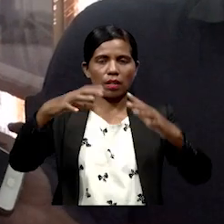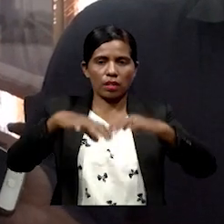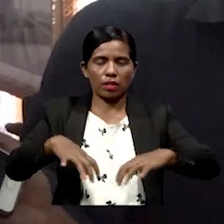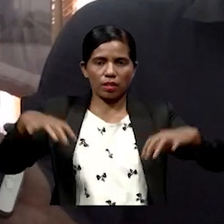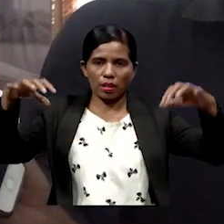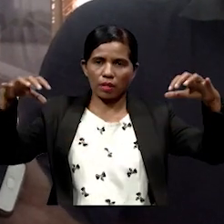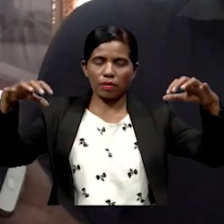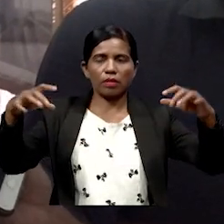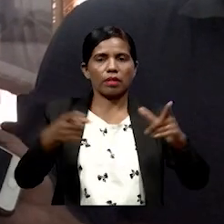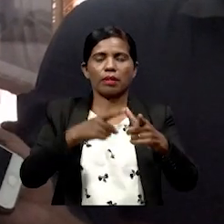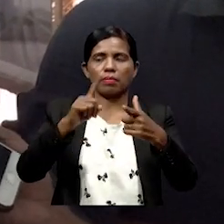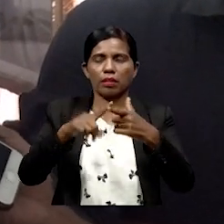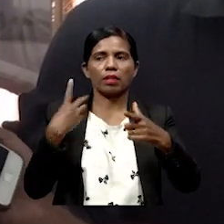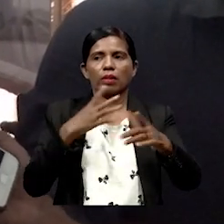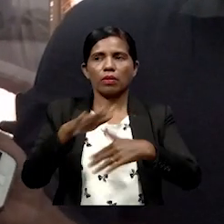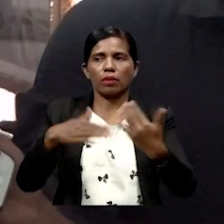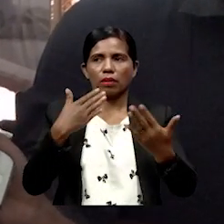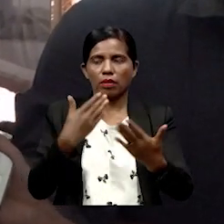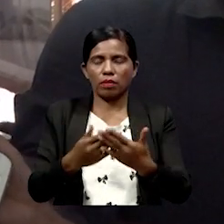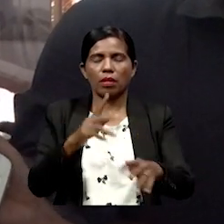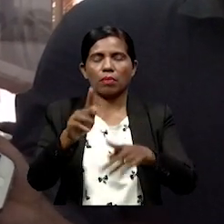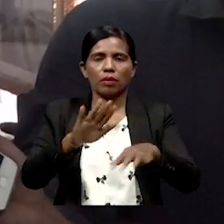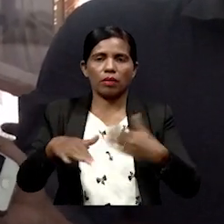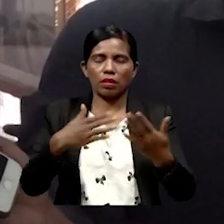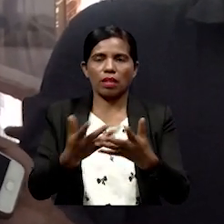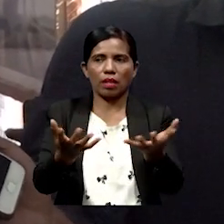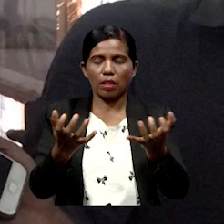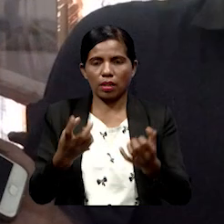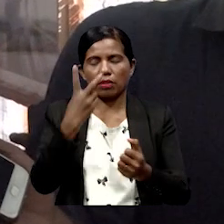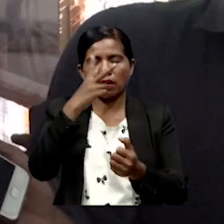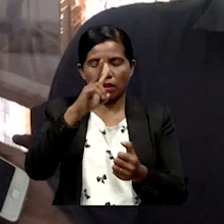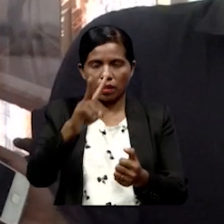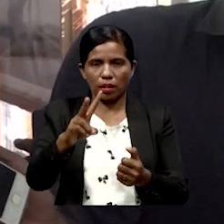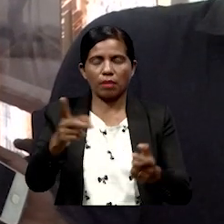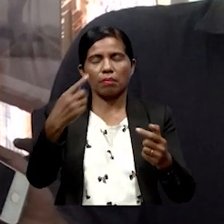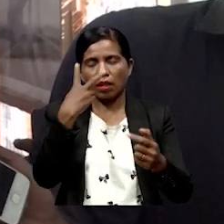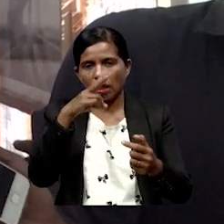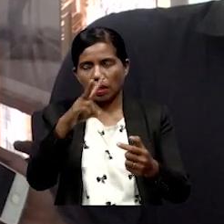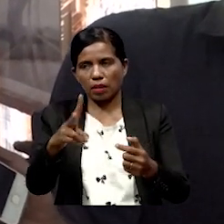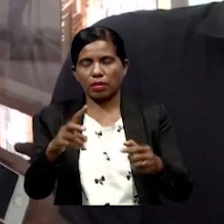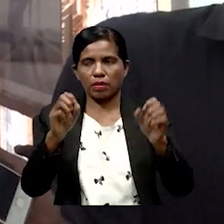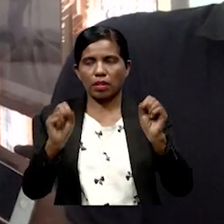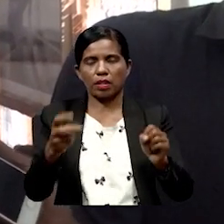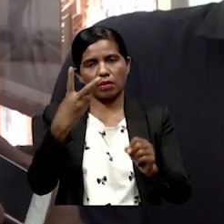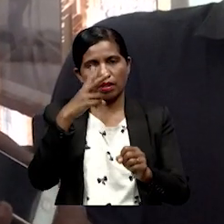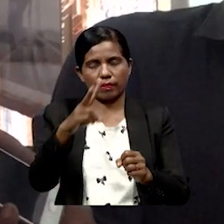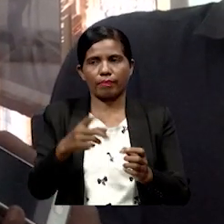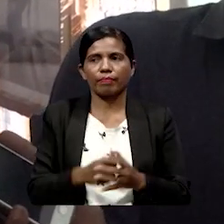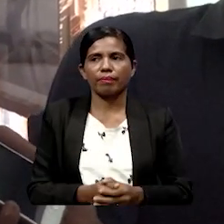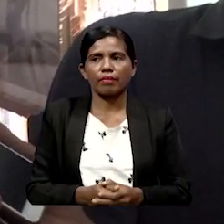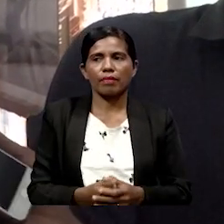maka ita tu ne be maka komunidade se tu ne maka rakatu hare mai ia ne ba para tu hare ia ne